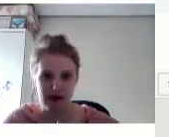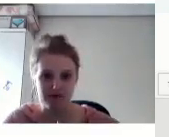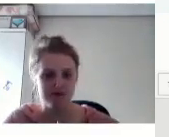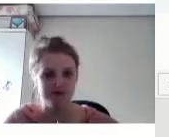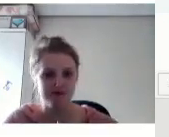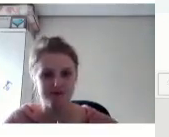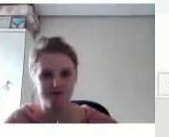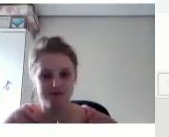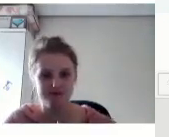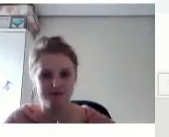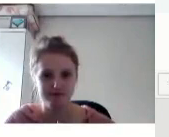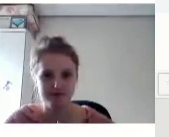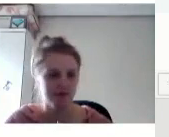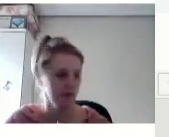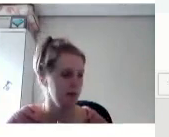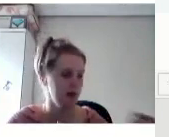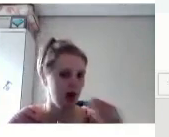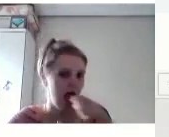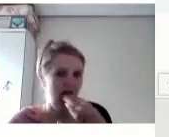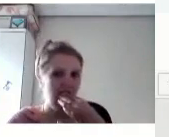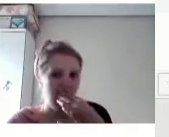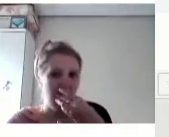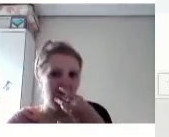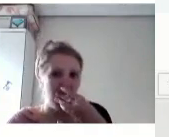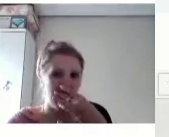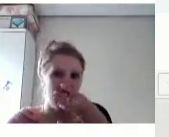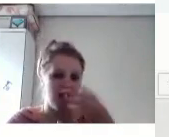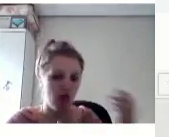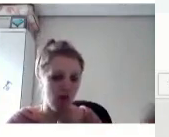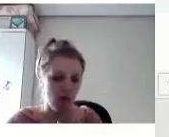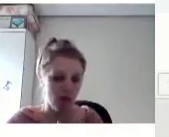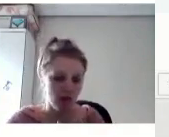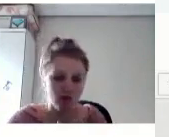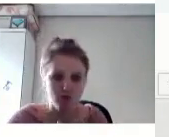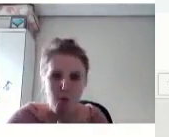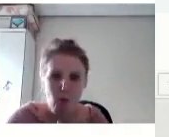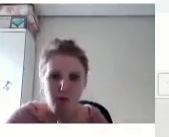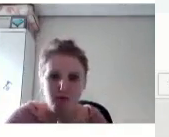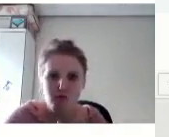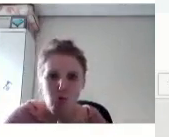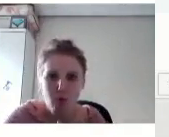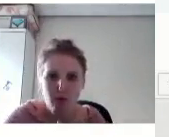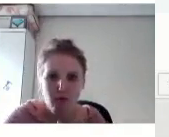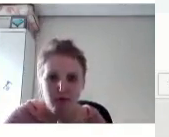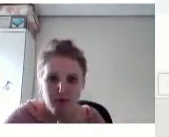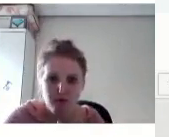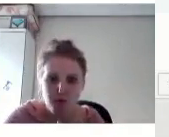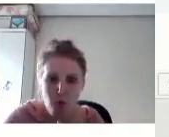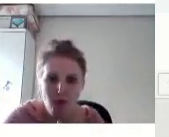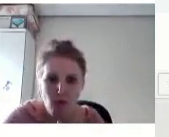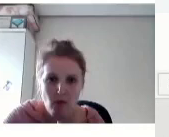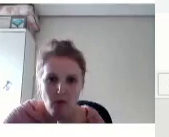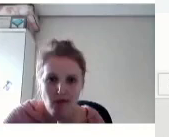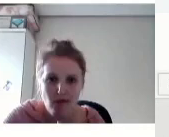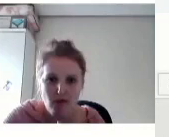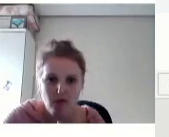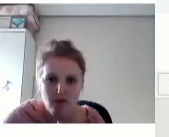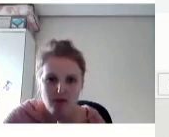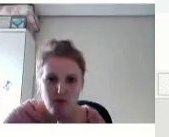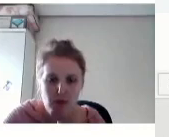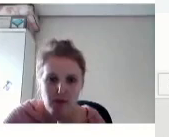Eu quero construir o hamiltoniano associado a esse campo. Eu vou precisar, então, fazer a integração no volume.